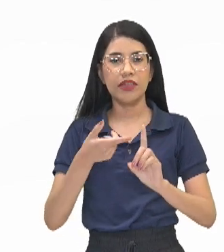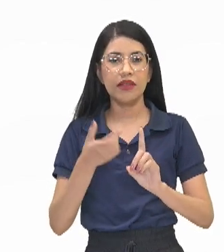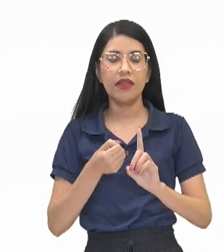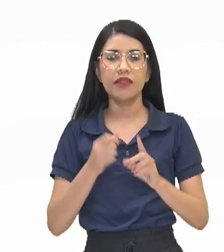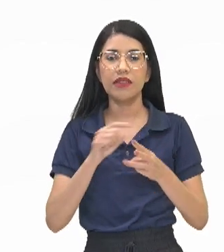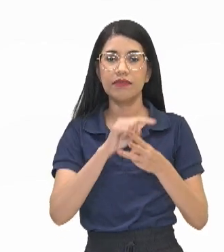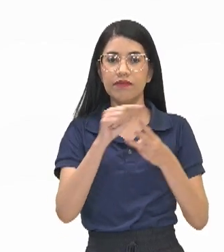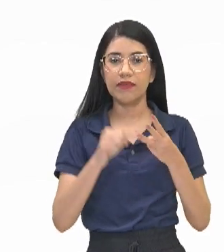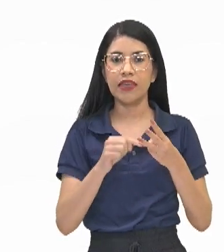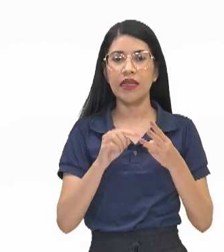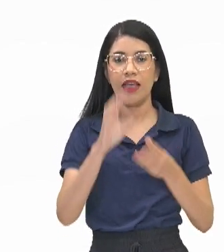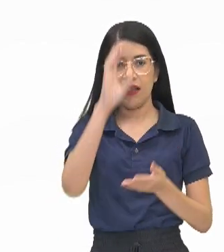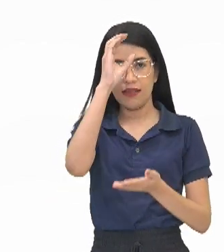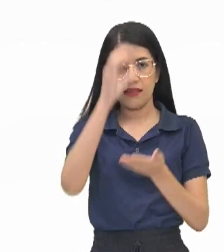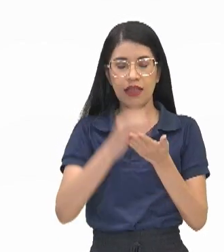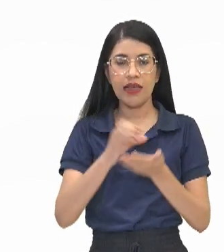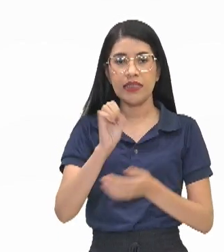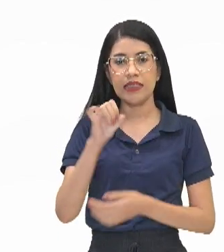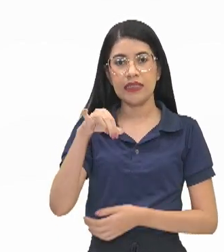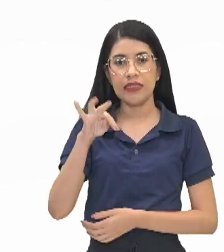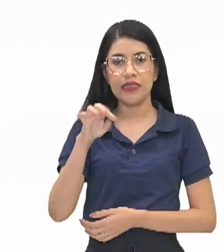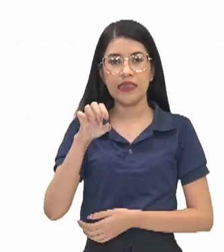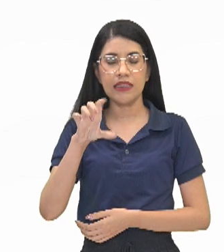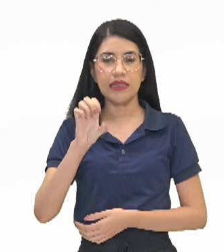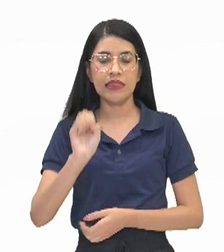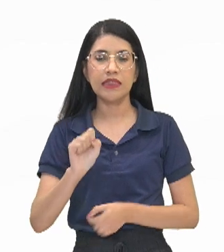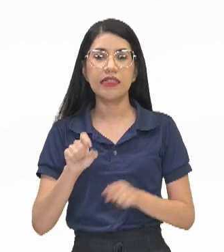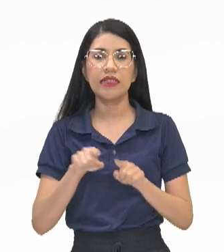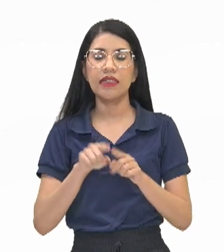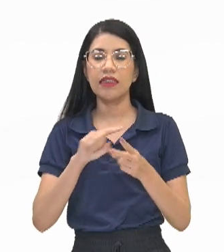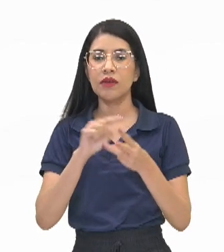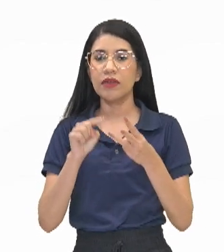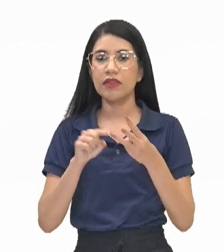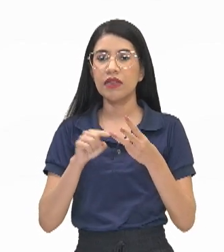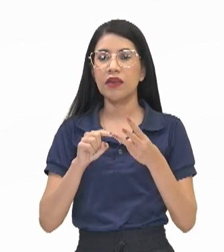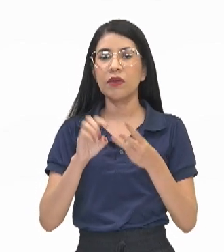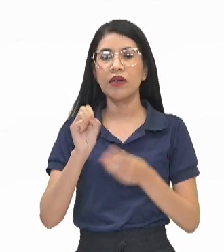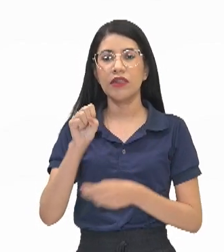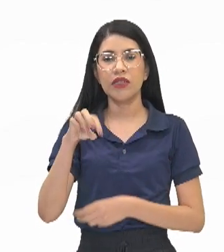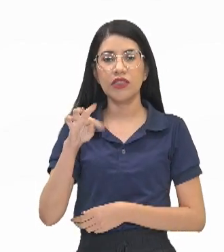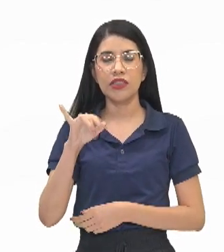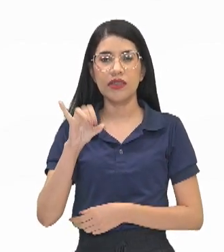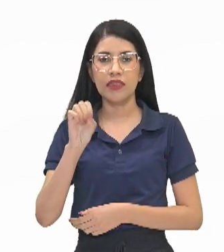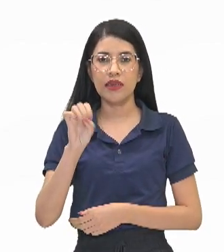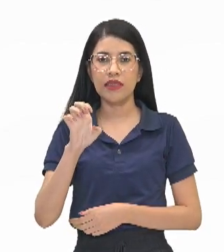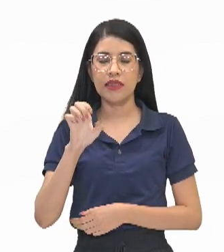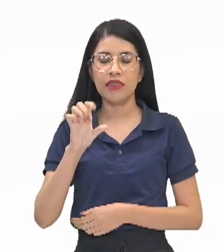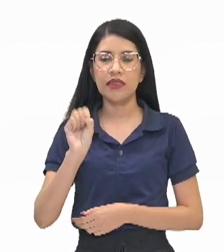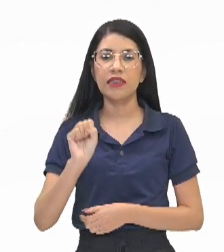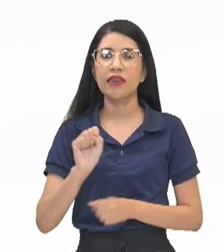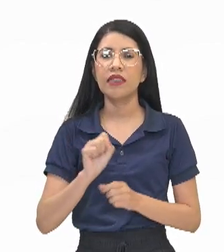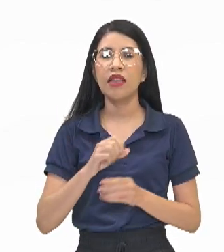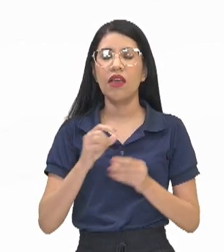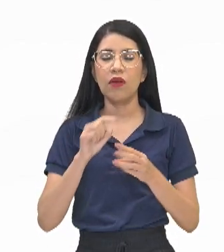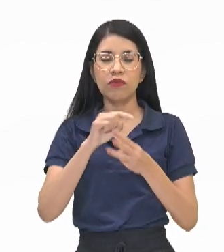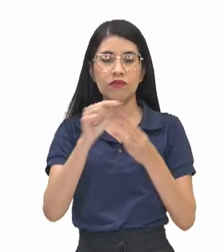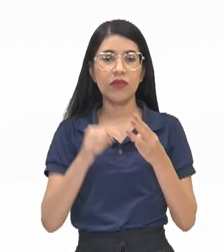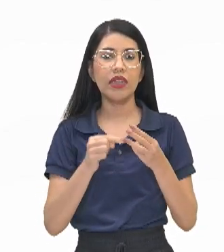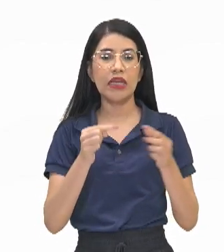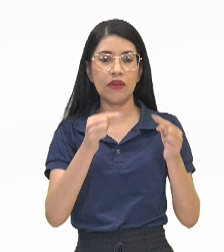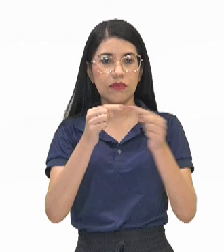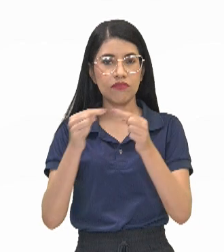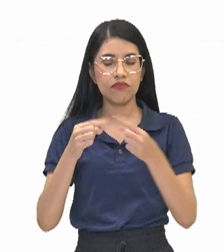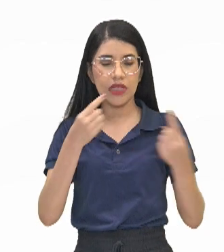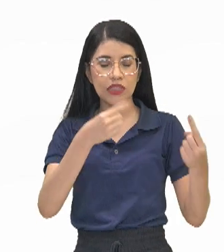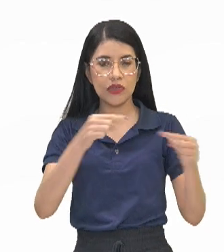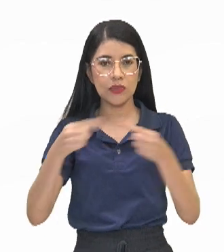a negação da afirmação, e para que chegue a uma síntese, né? Um consenso em torno do que está sendo